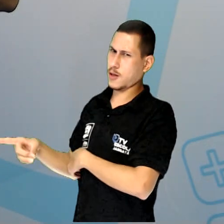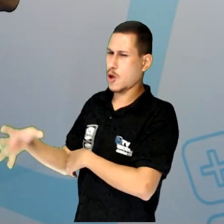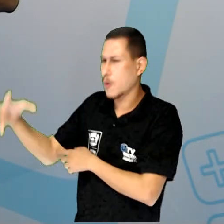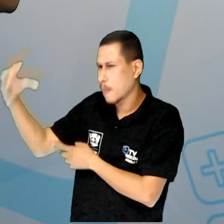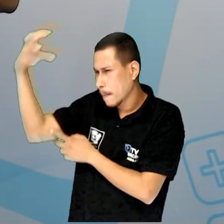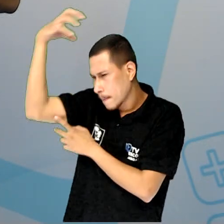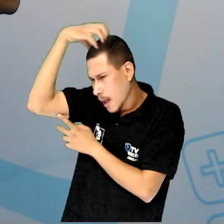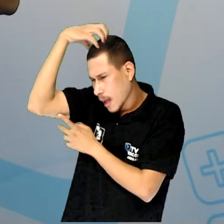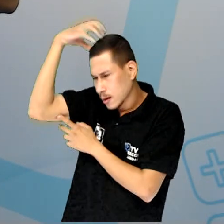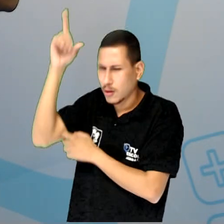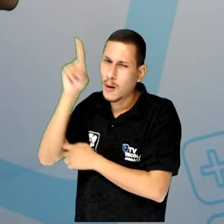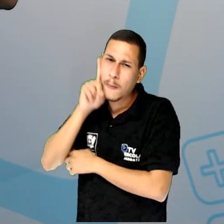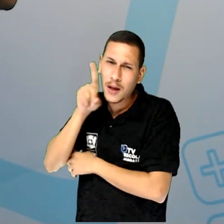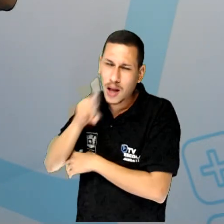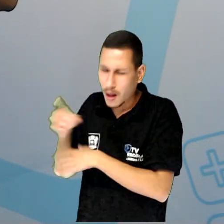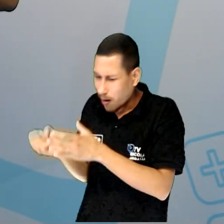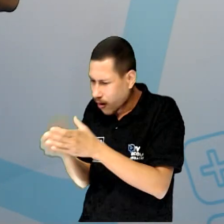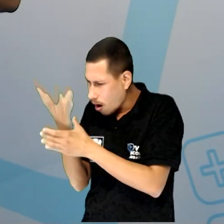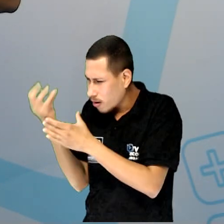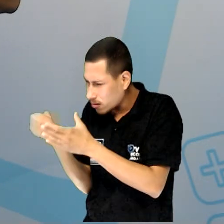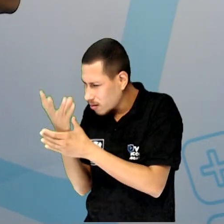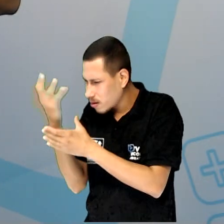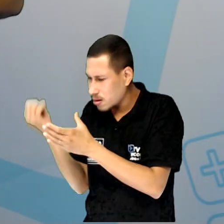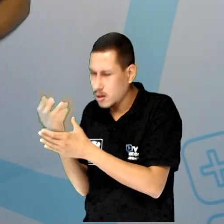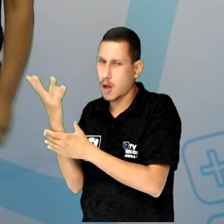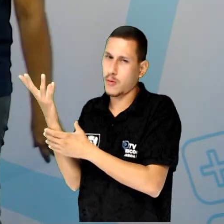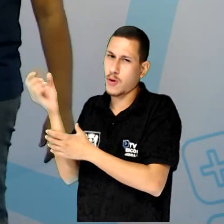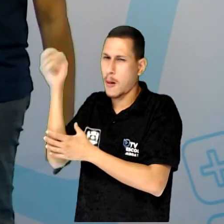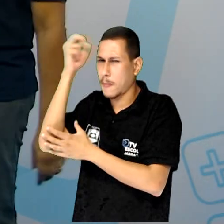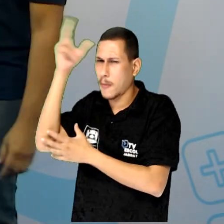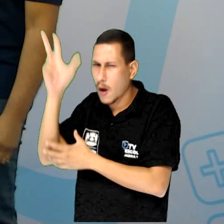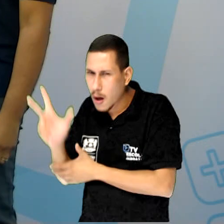imperialismo americano surgindo a partir desse momento.